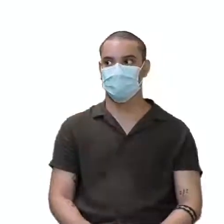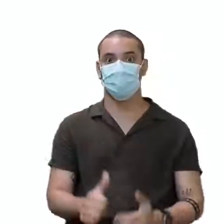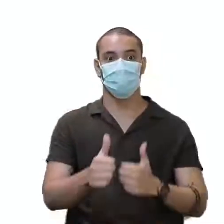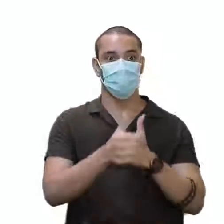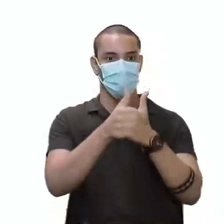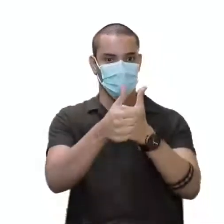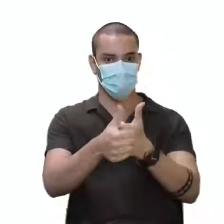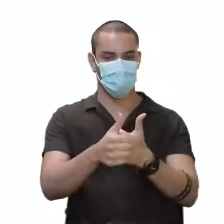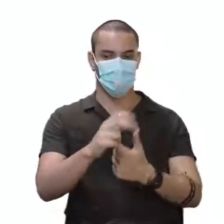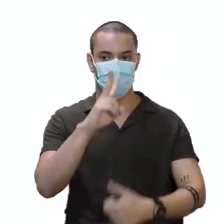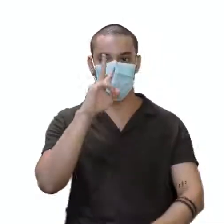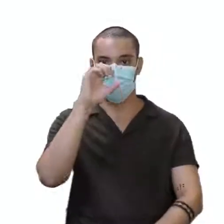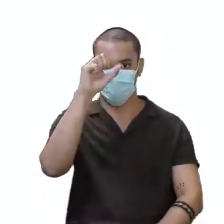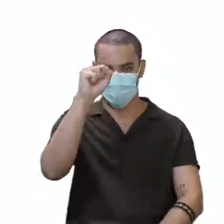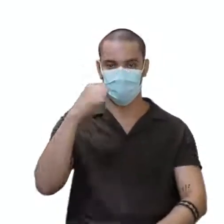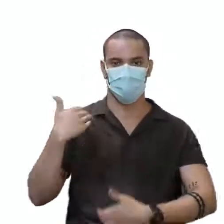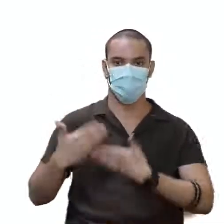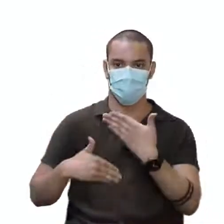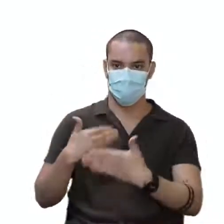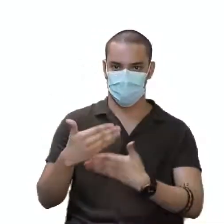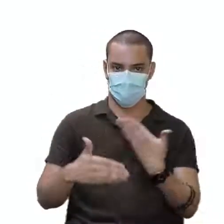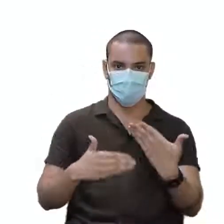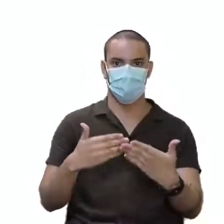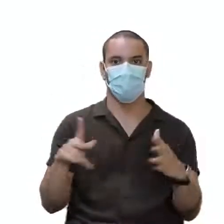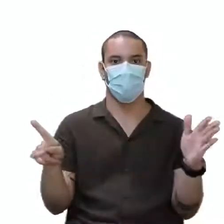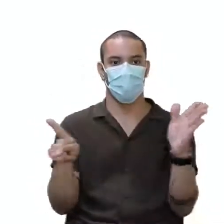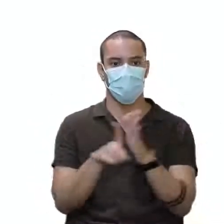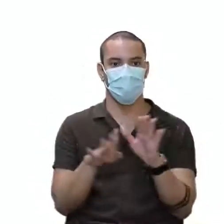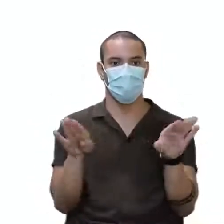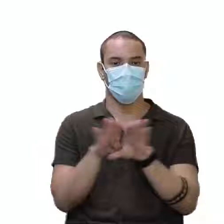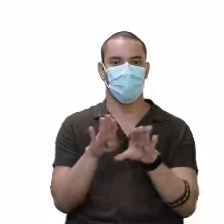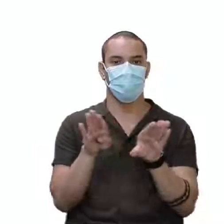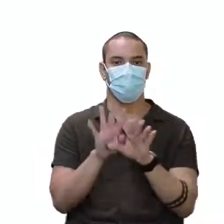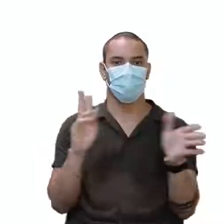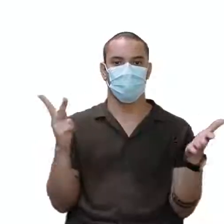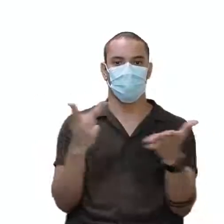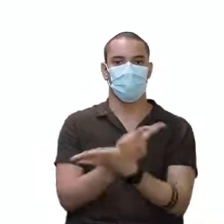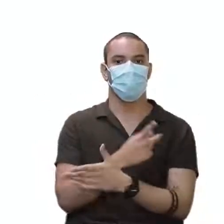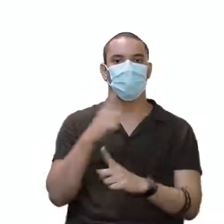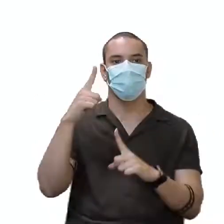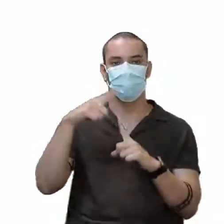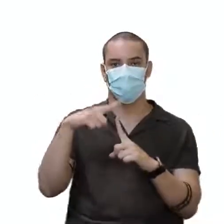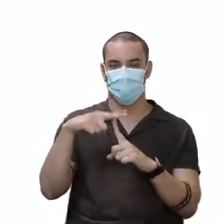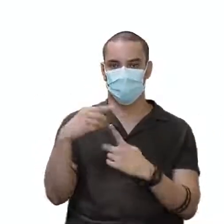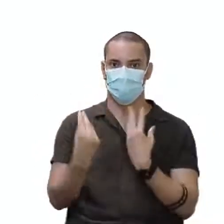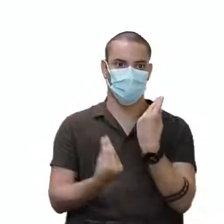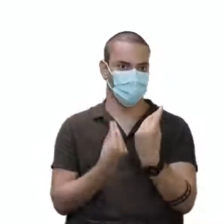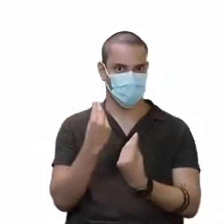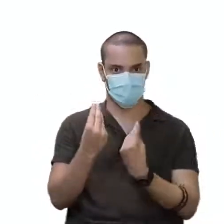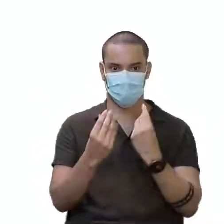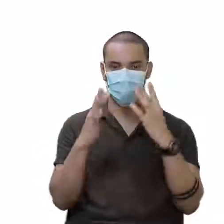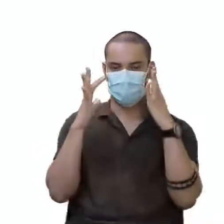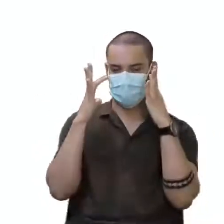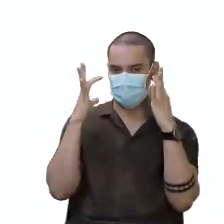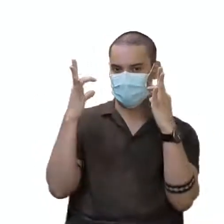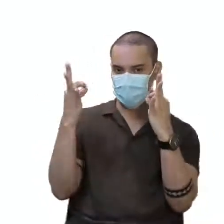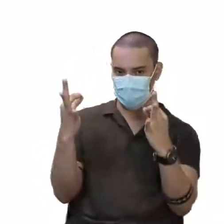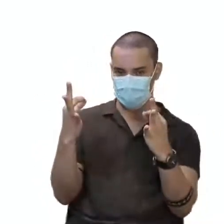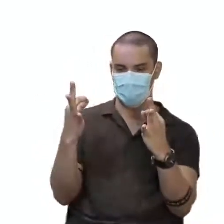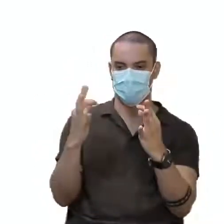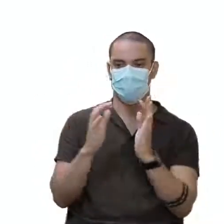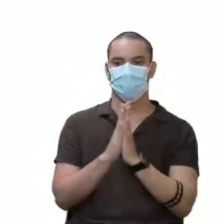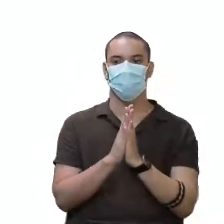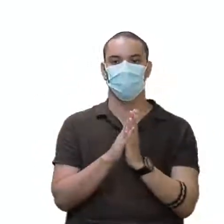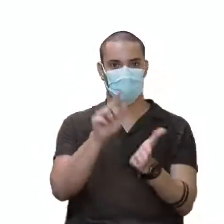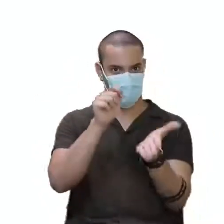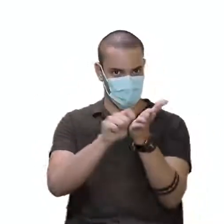Conforme as forças que direcionam o processo, a sucessão pode ser dos seguintes tipos. Preste atenção agora